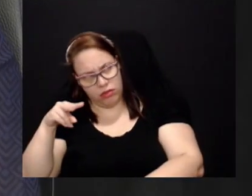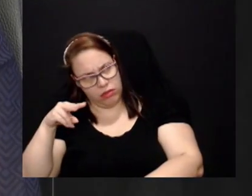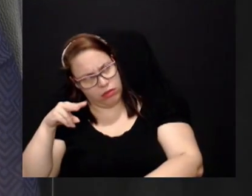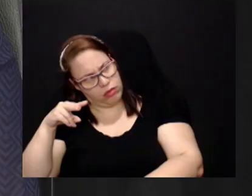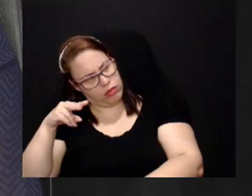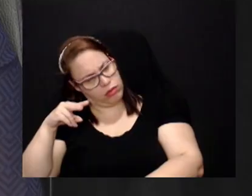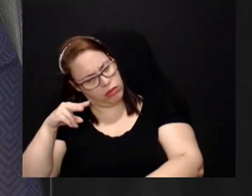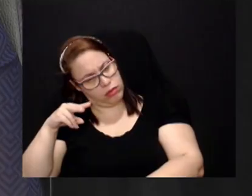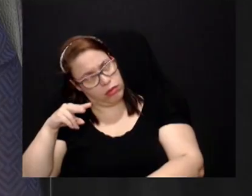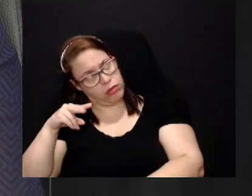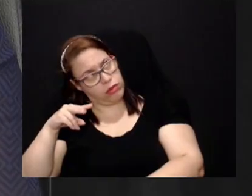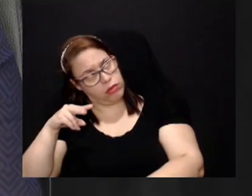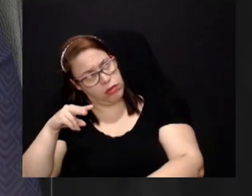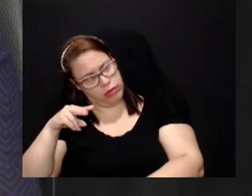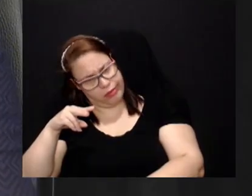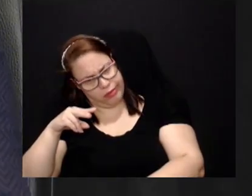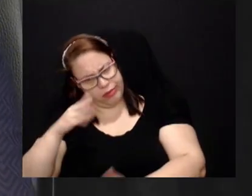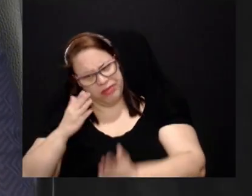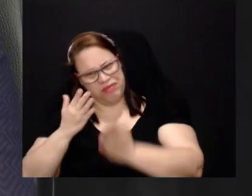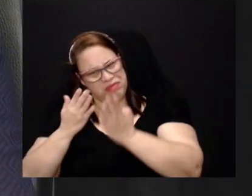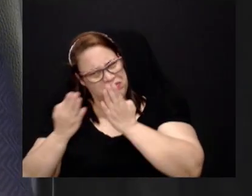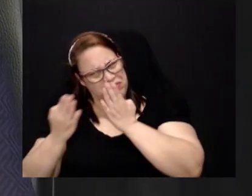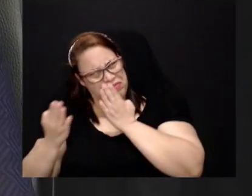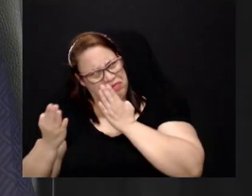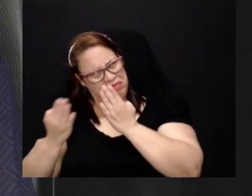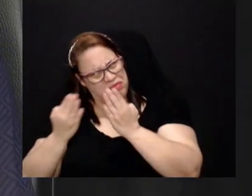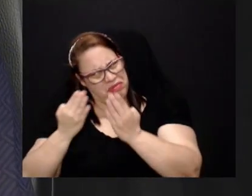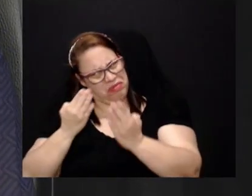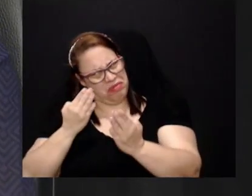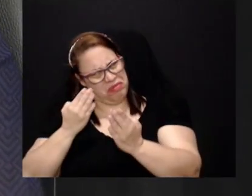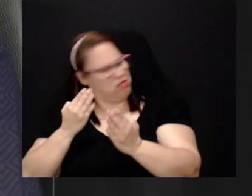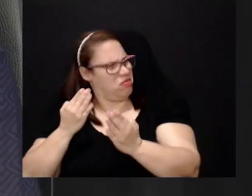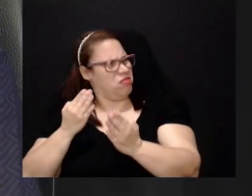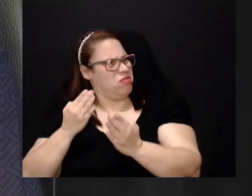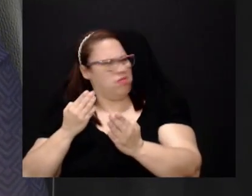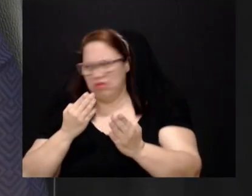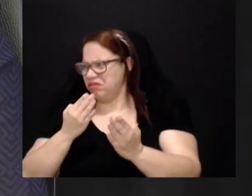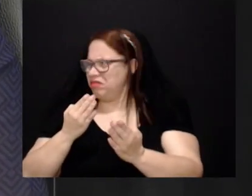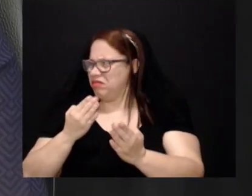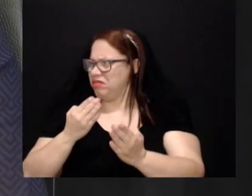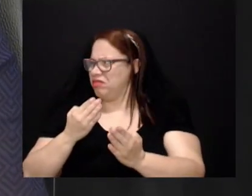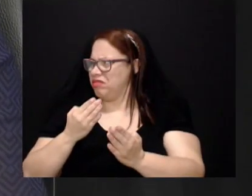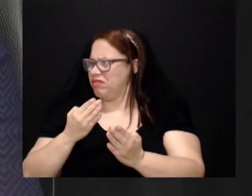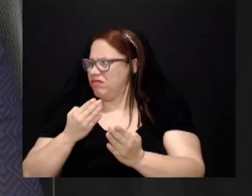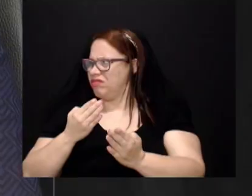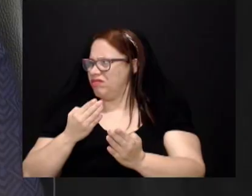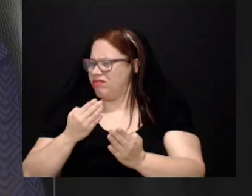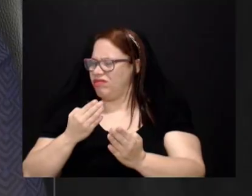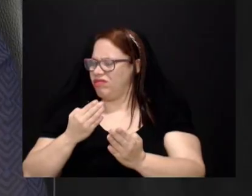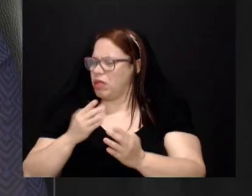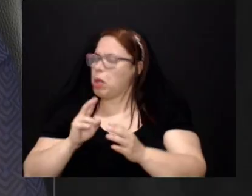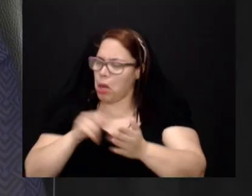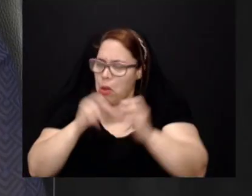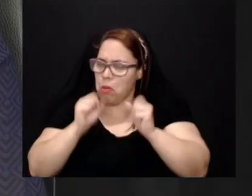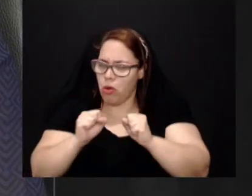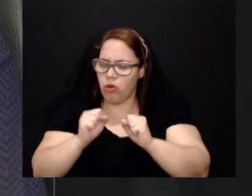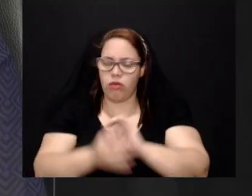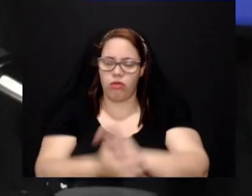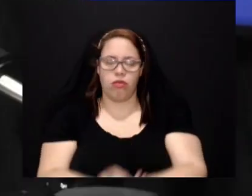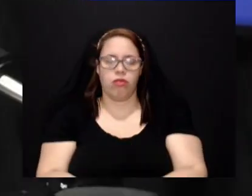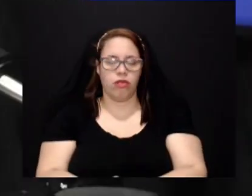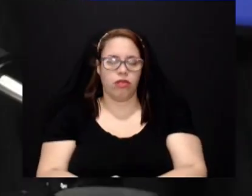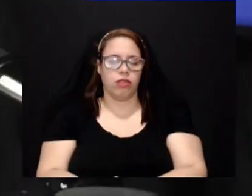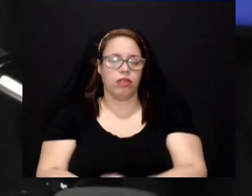de desconfiança. Mas você tem que sentir que aquele espaço é seu, eu posso ocupar esse espaço. Você sabe que esse elemento que você traz